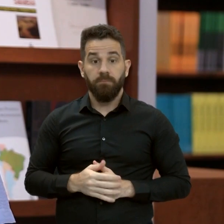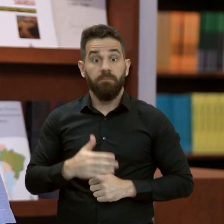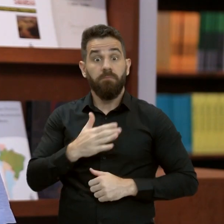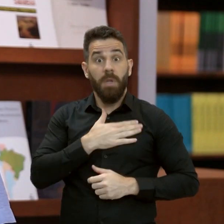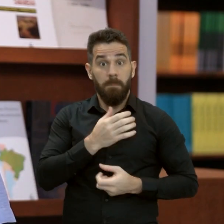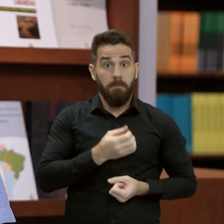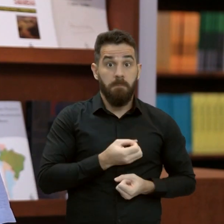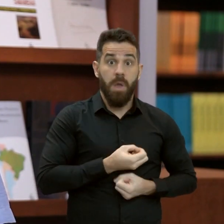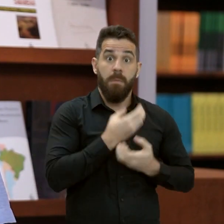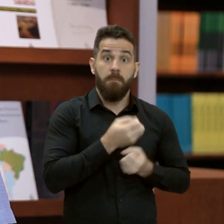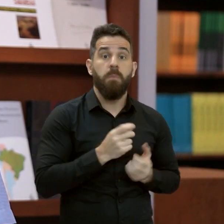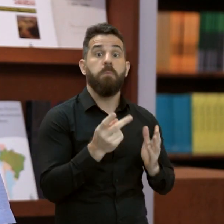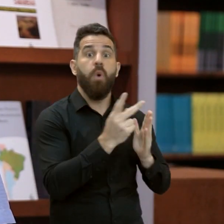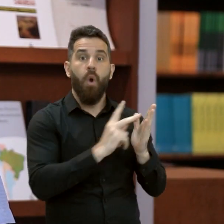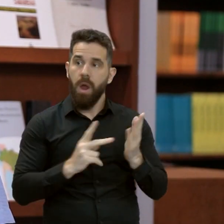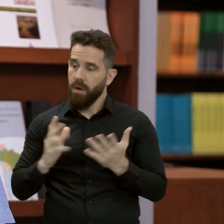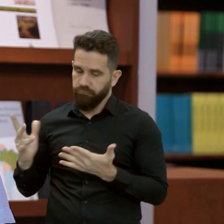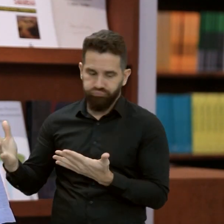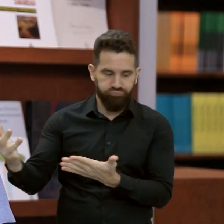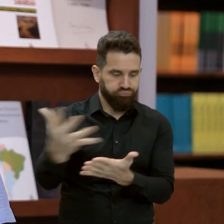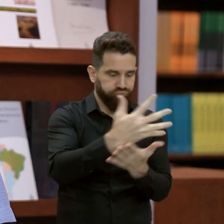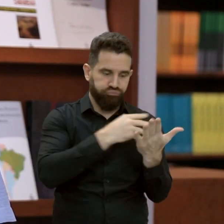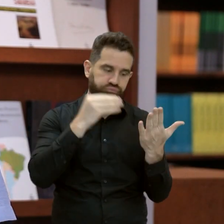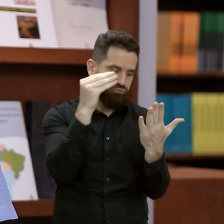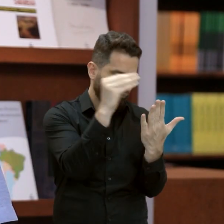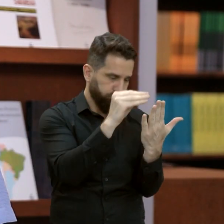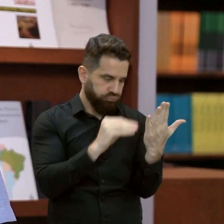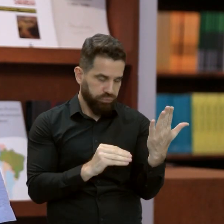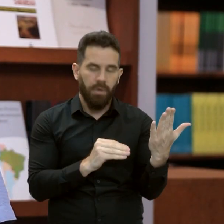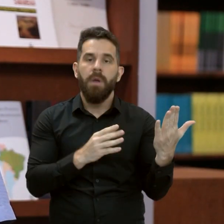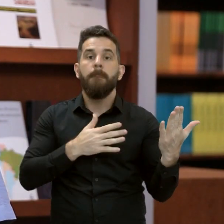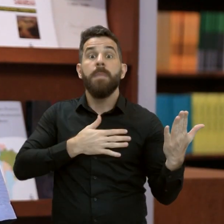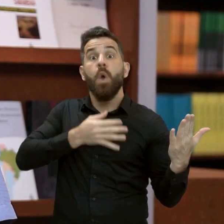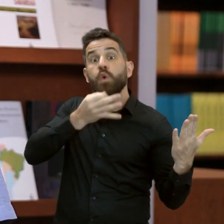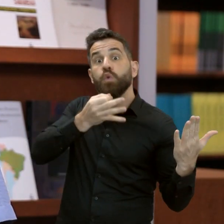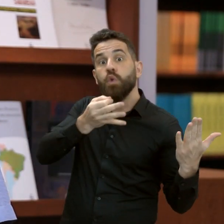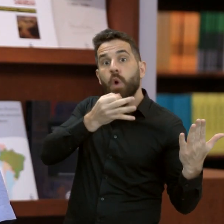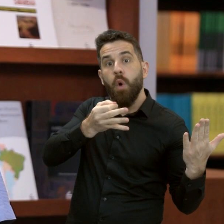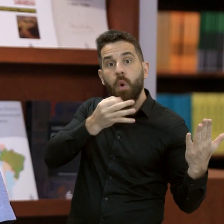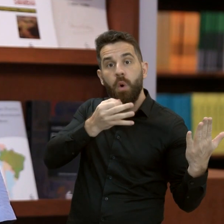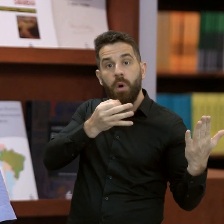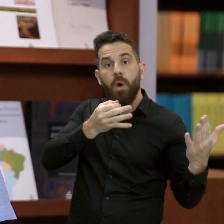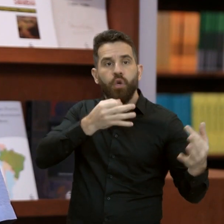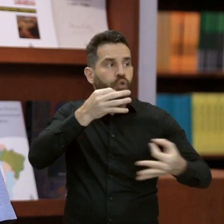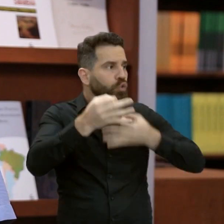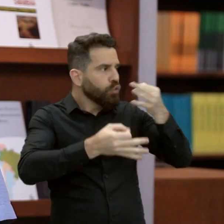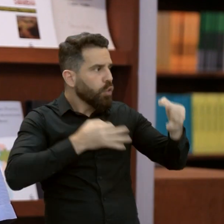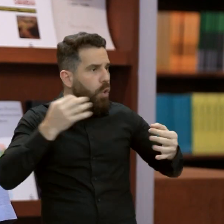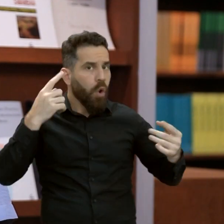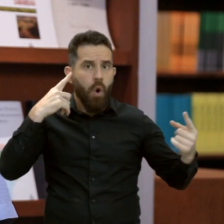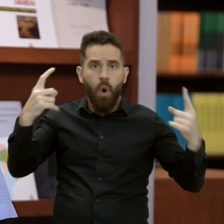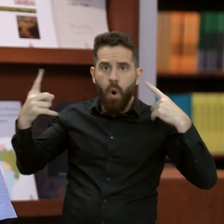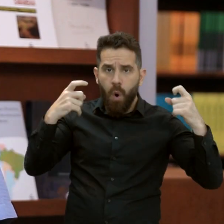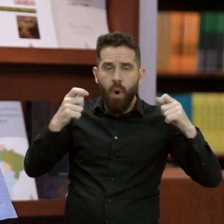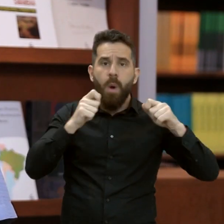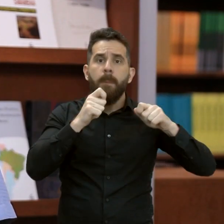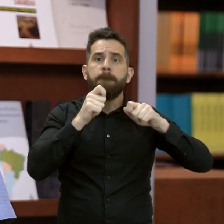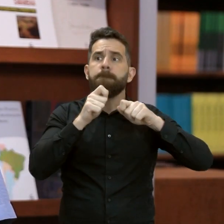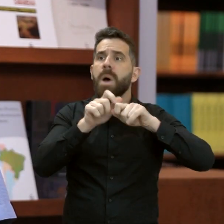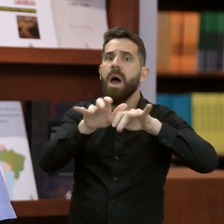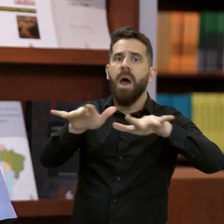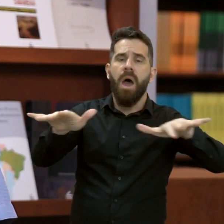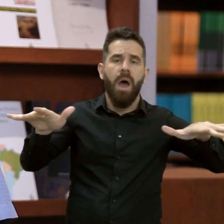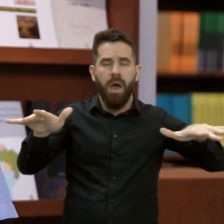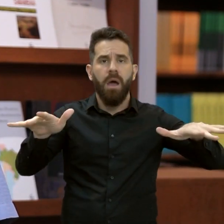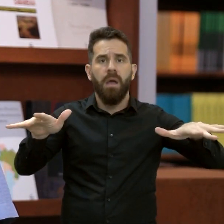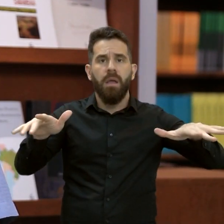seu todo são o meu som. O meu sopro está neles. Não está a boca que o